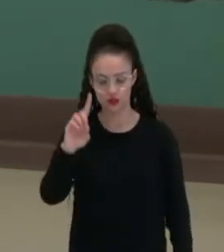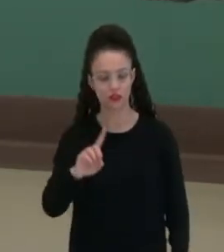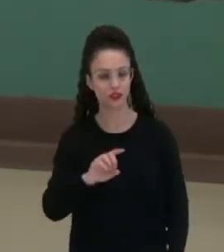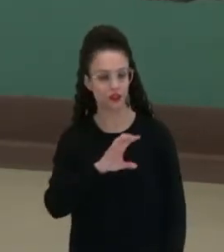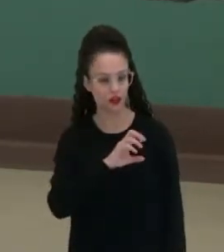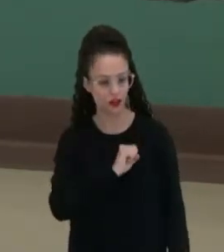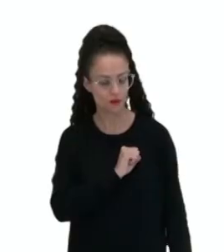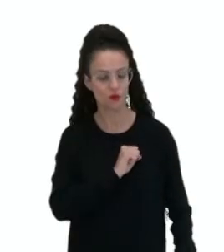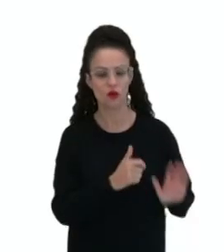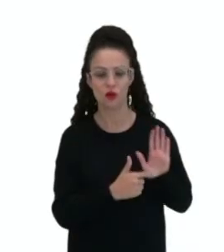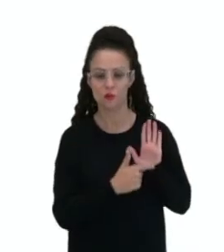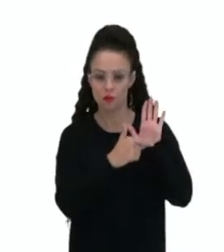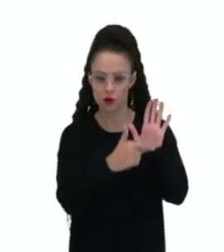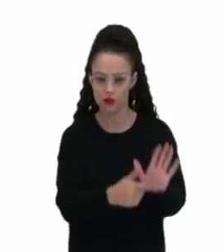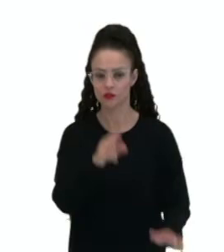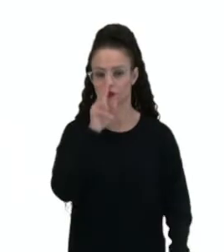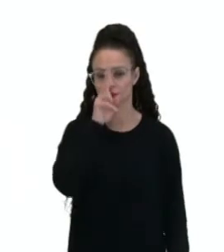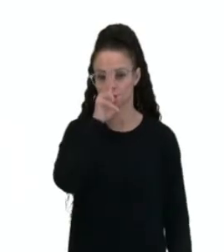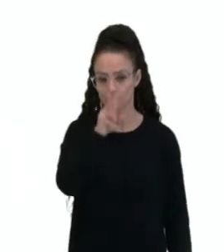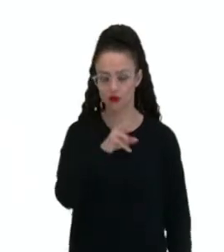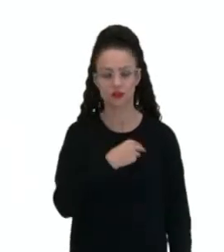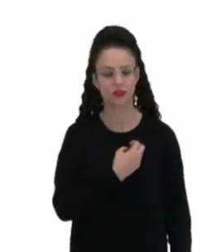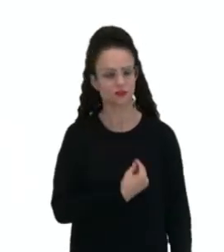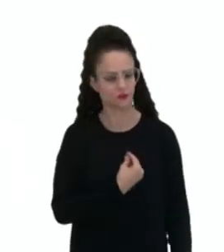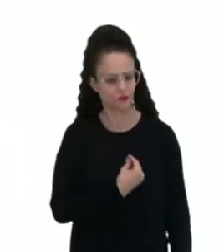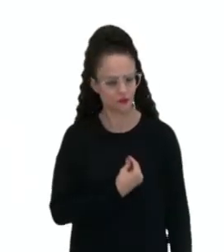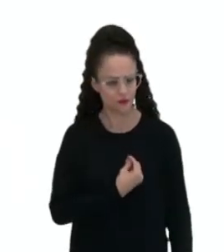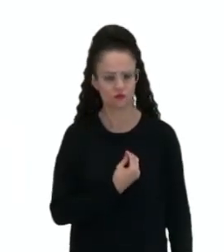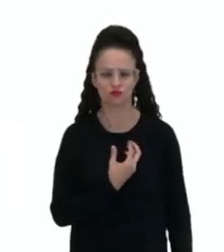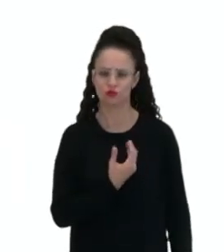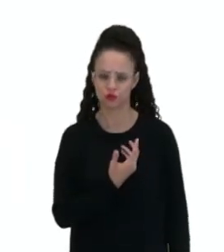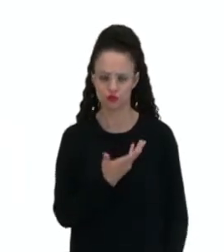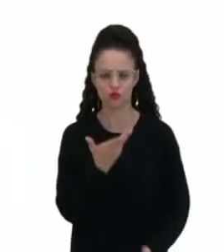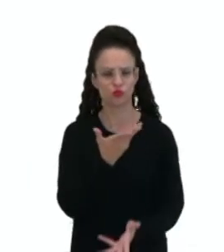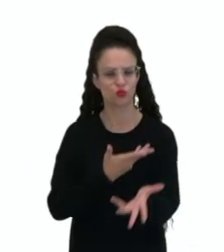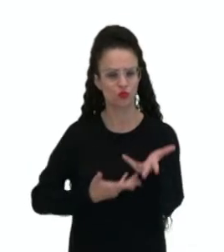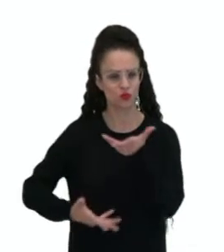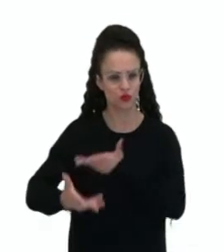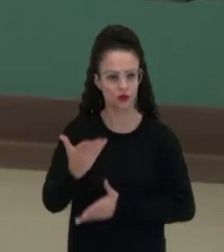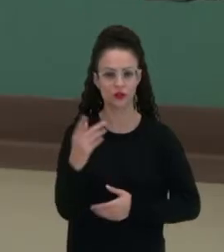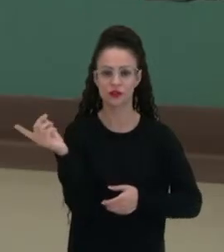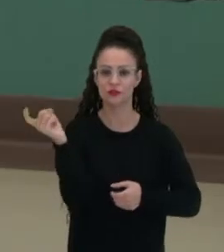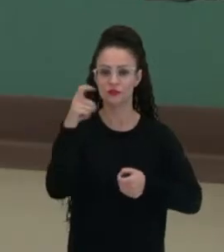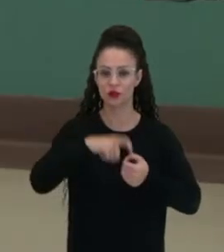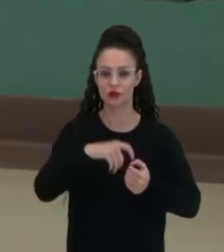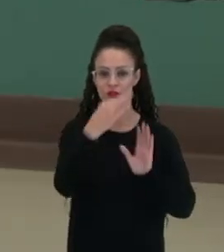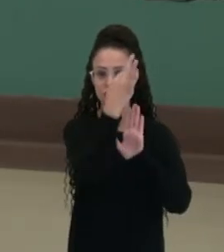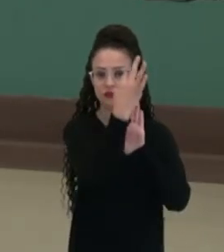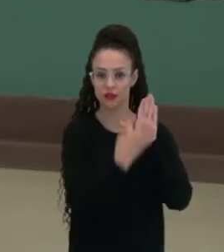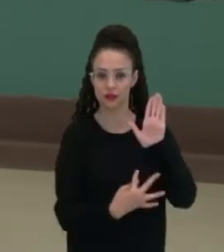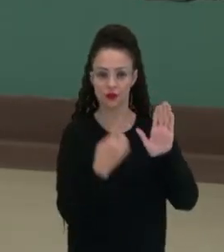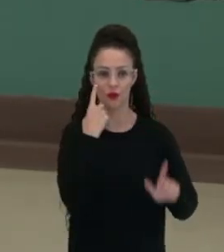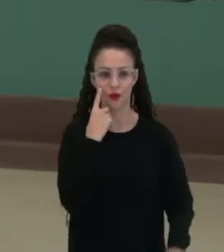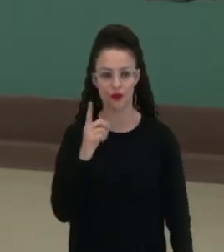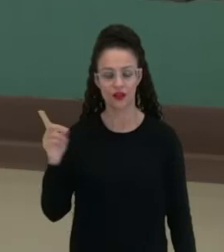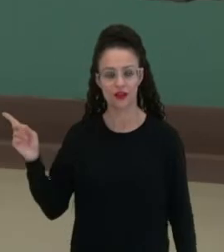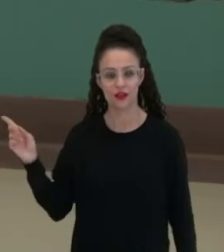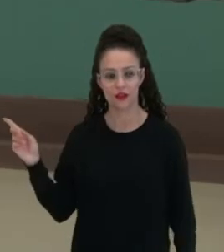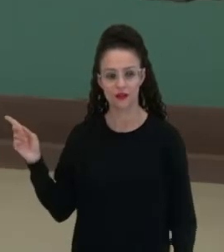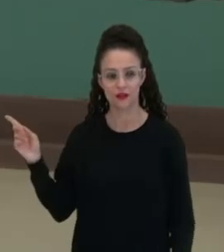sua força, mostra que está vivo e compartilhado. Retomando o texto, ó, ele diz aqui,